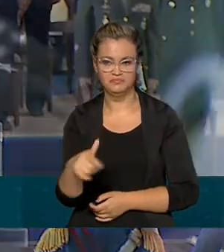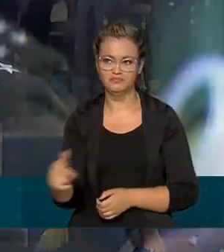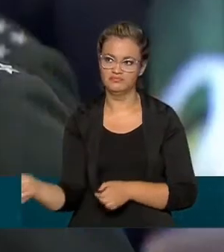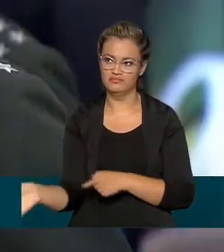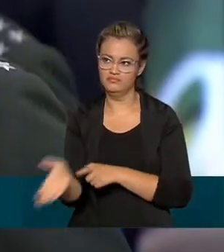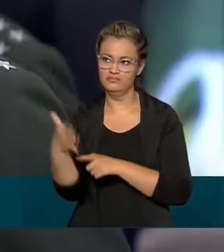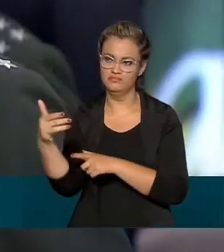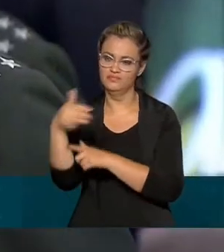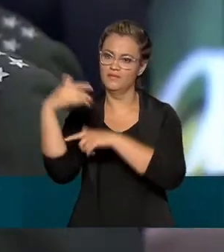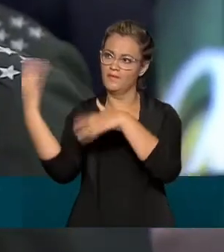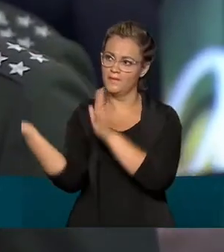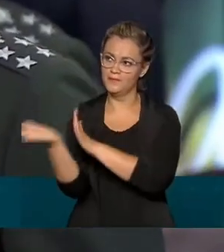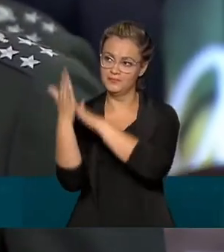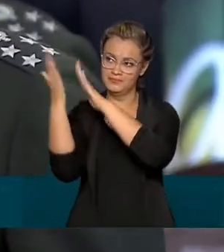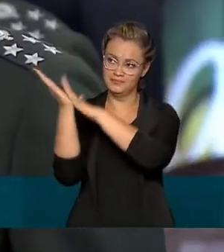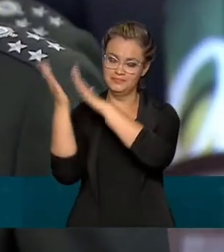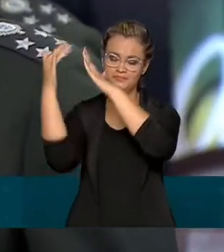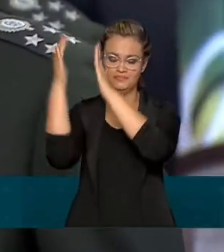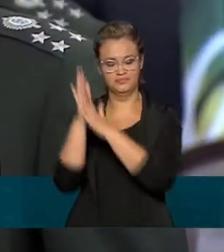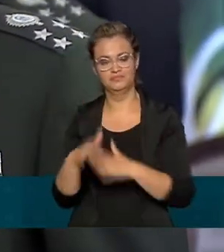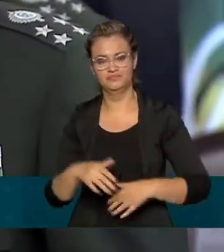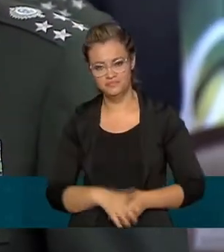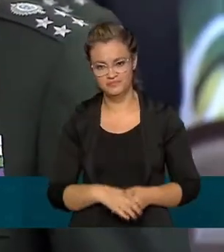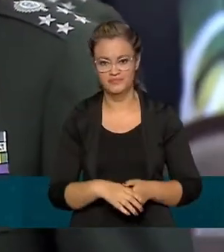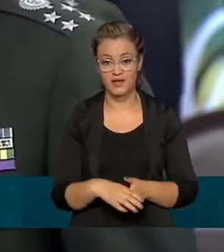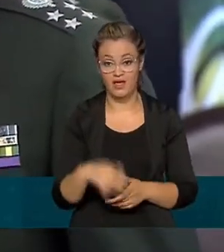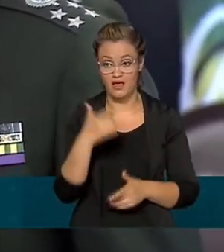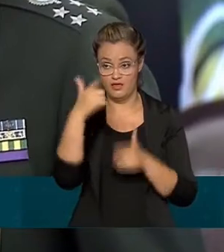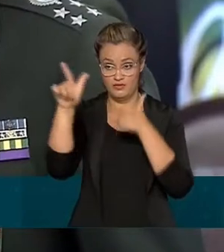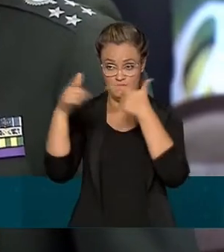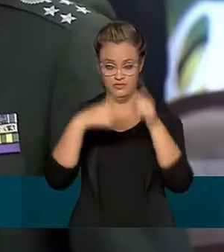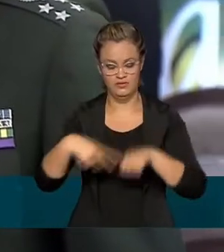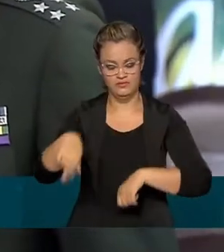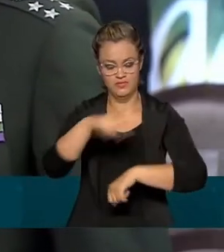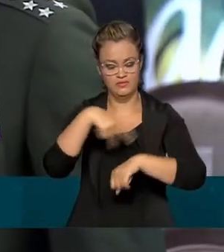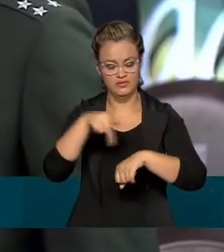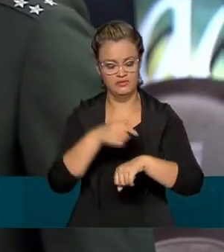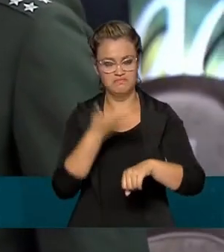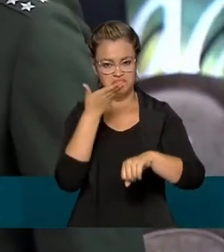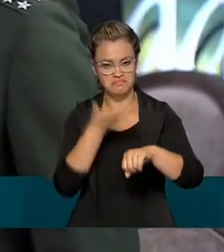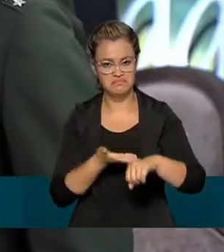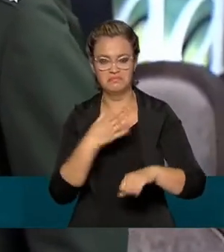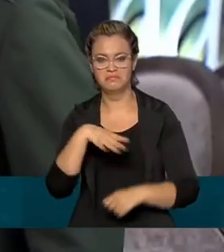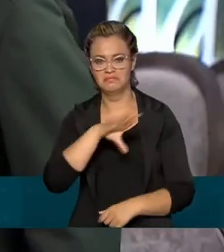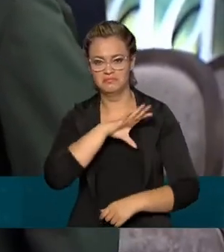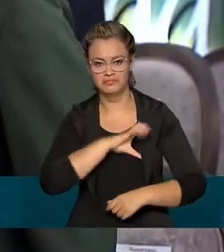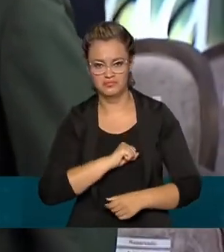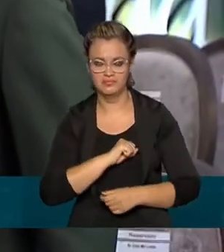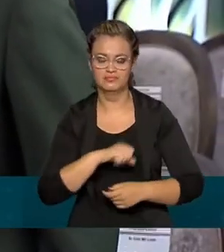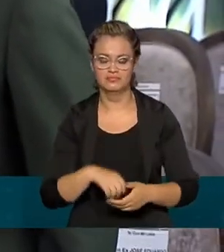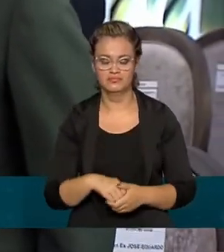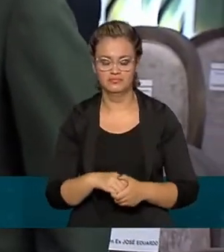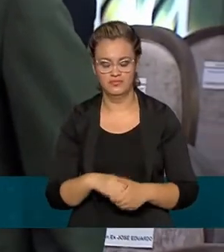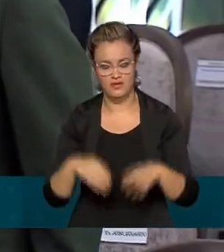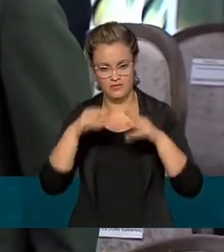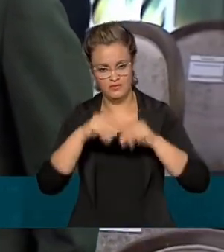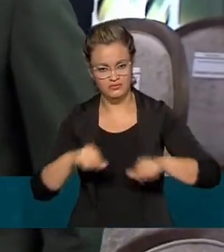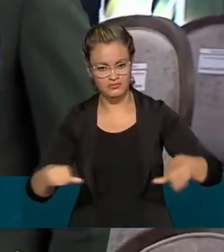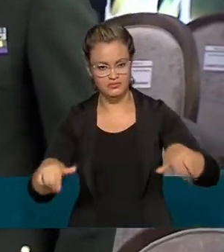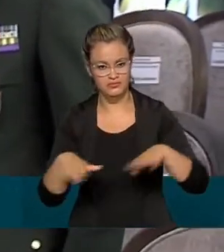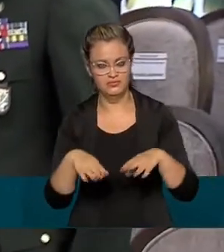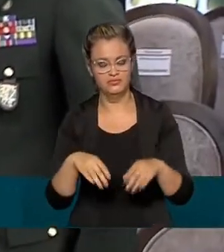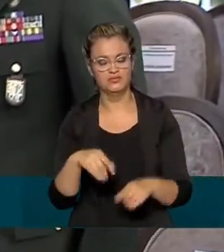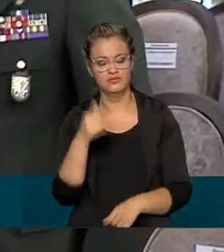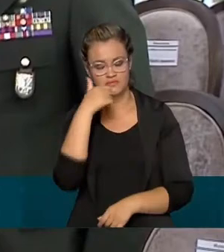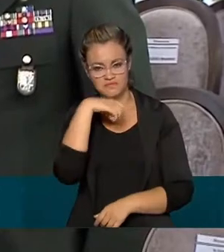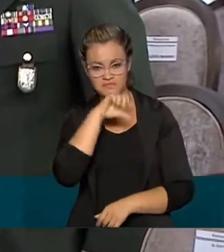adora a própria morte, terra adorada. Entre outras mil és tu, Brasil, ó pátria amada.